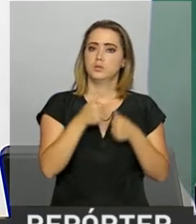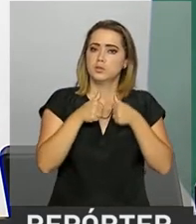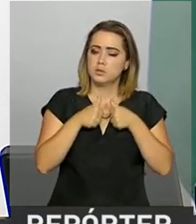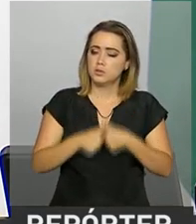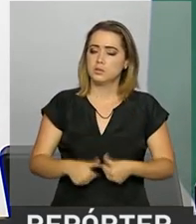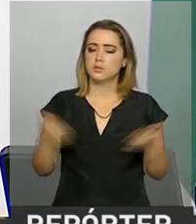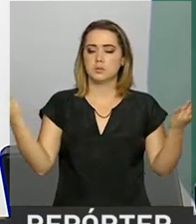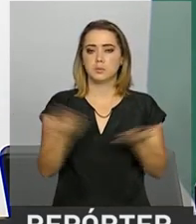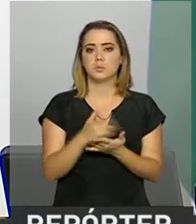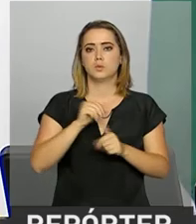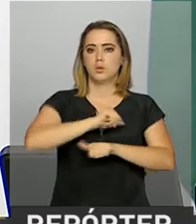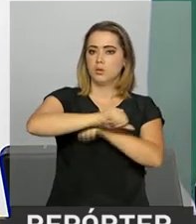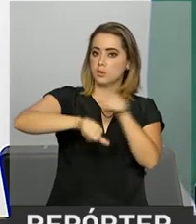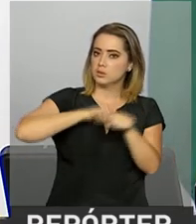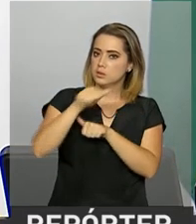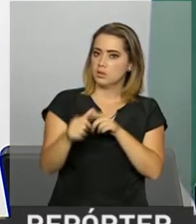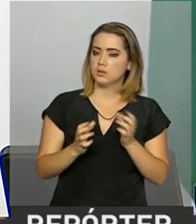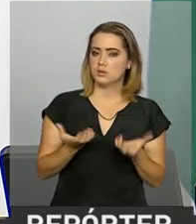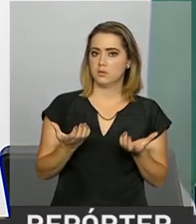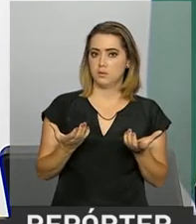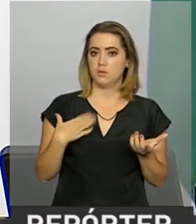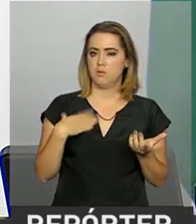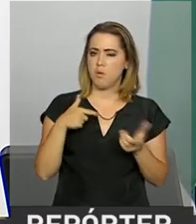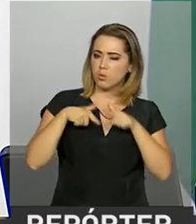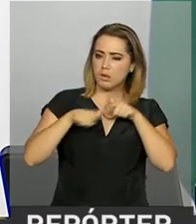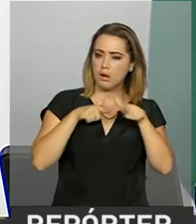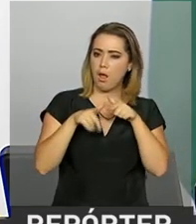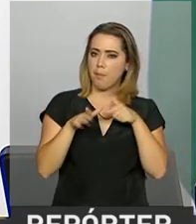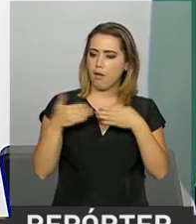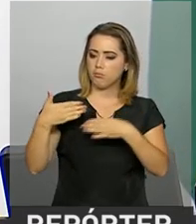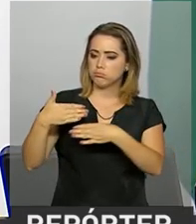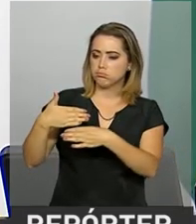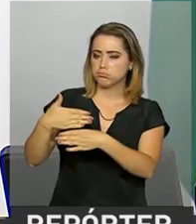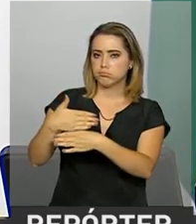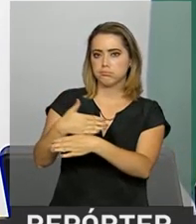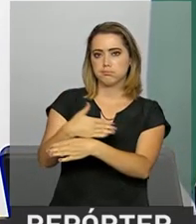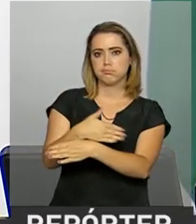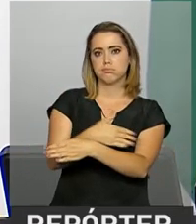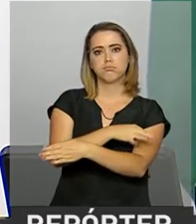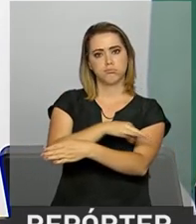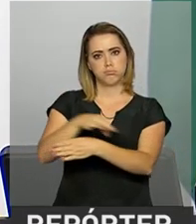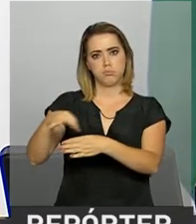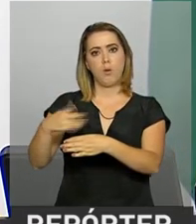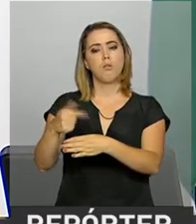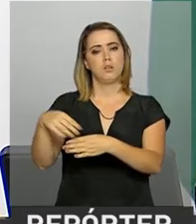agora transformando aquelas operações de fronteira, que eu até articulei num dado